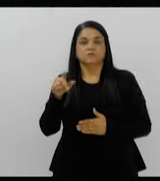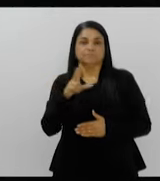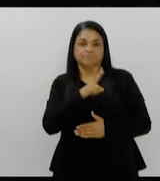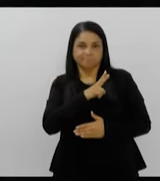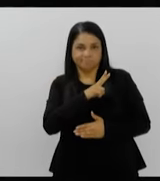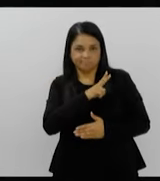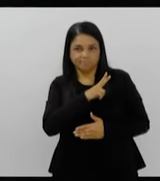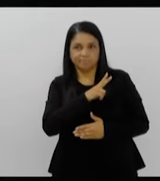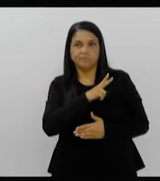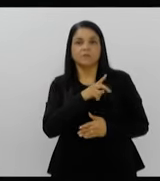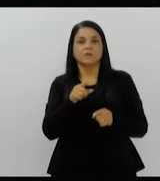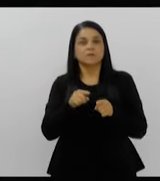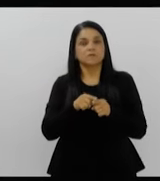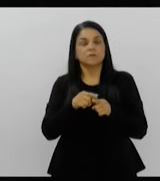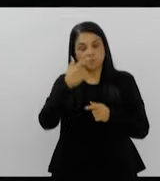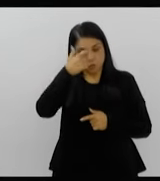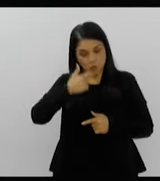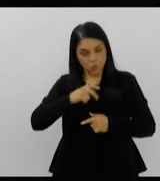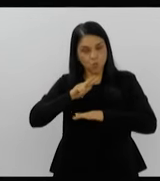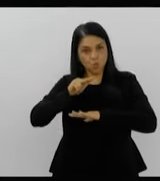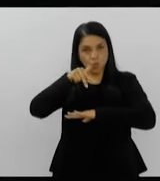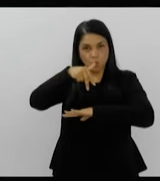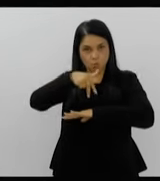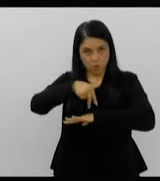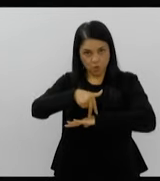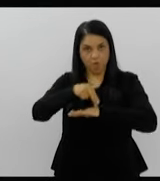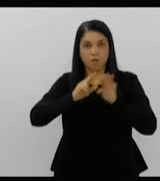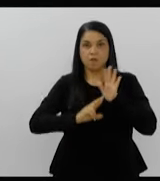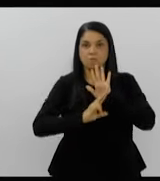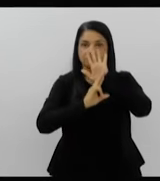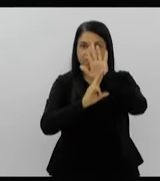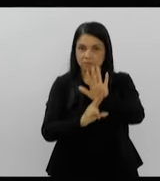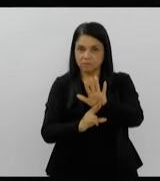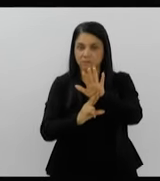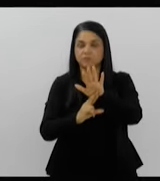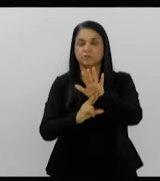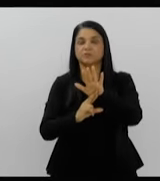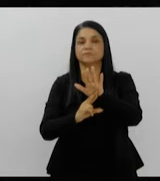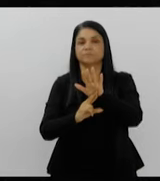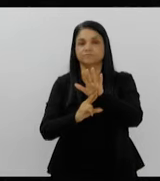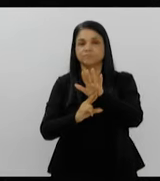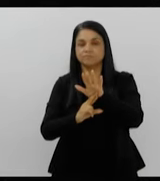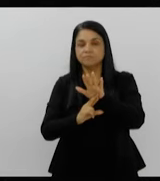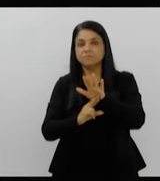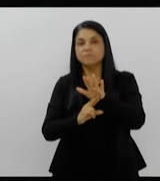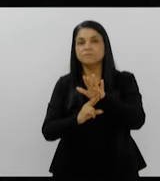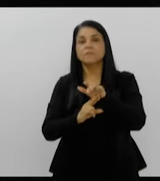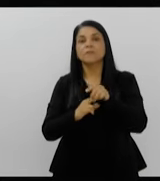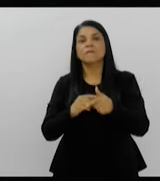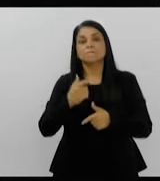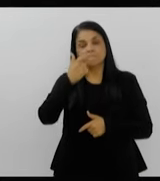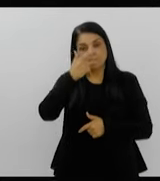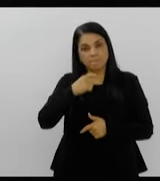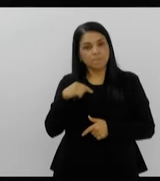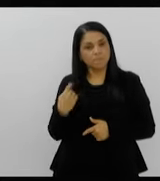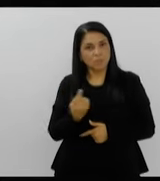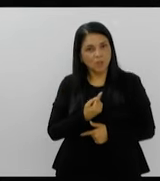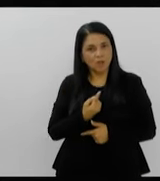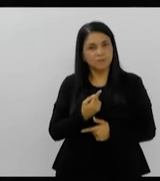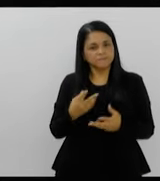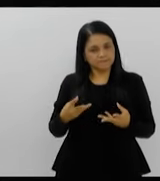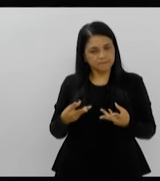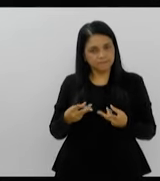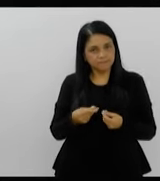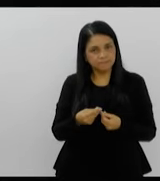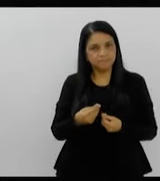falo, obviamente, também do meu lugar de tribuna e representante também desse segmento, para que pudéssemos